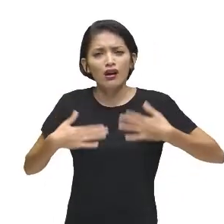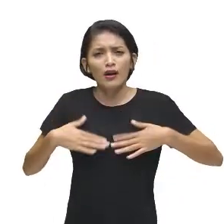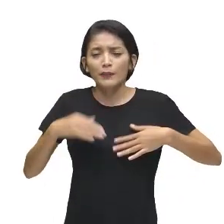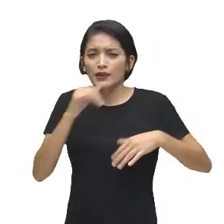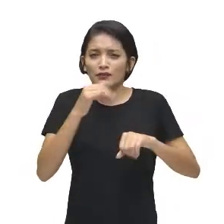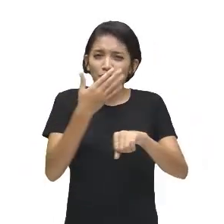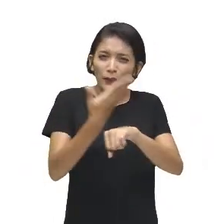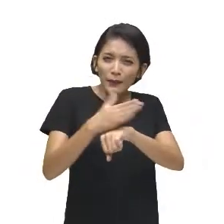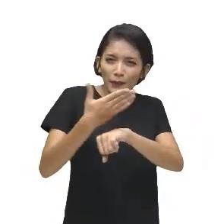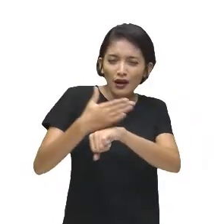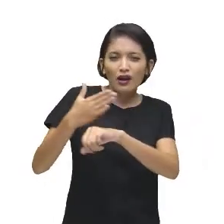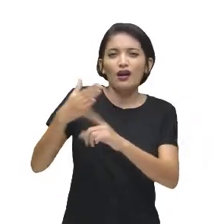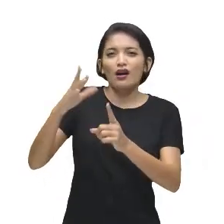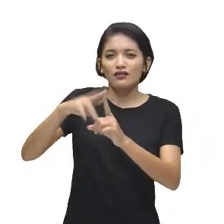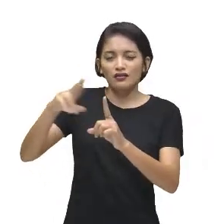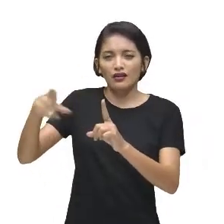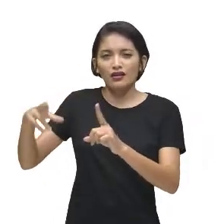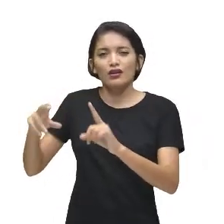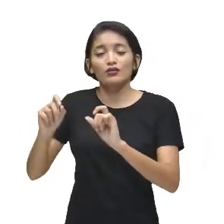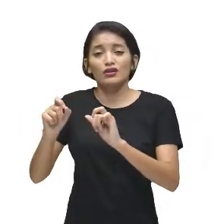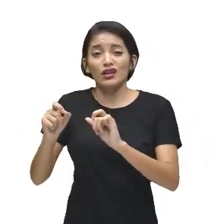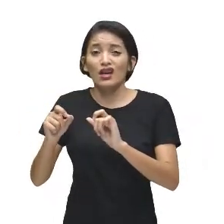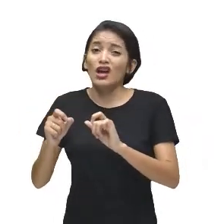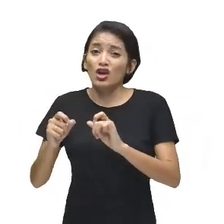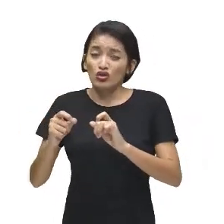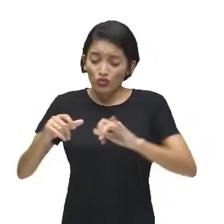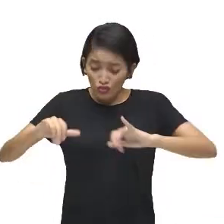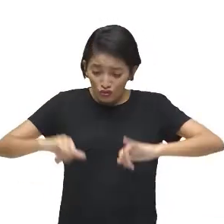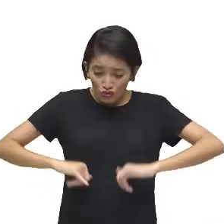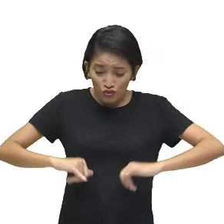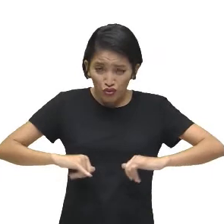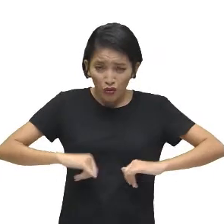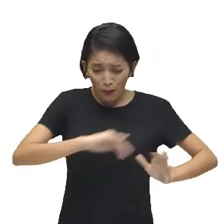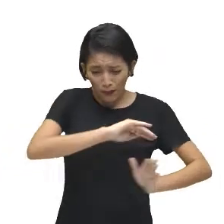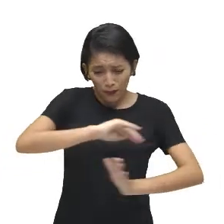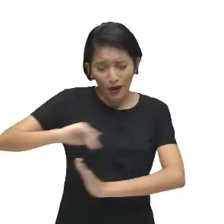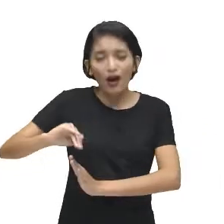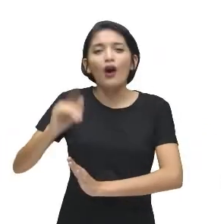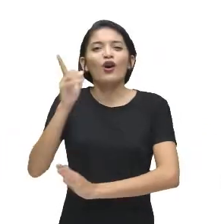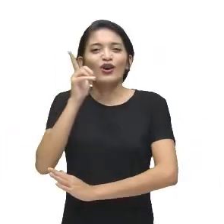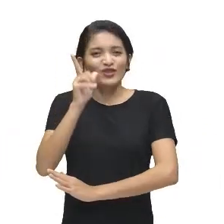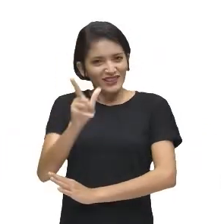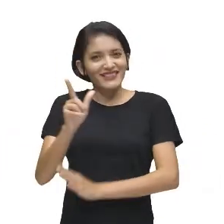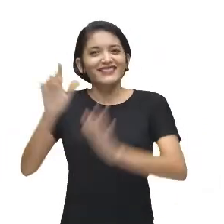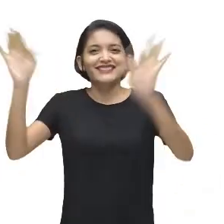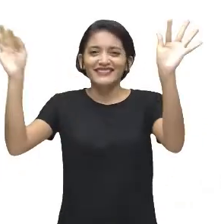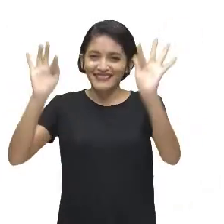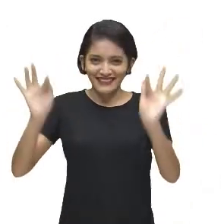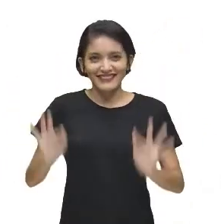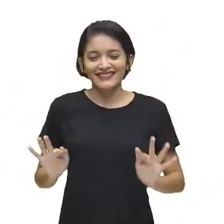na fé, para superar o sofrimento e alcançar a felicidade, né?